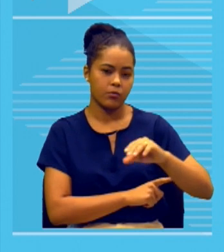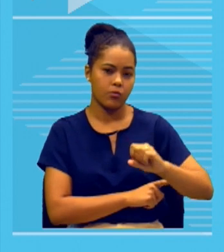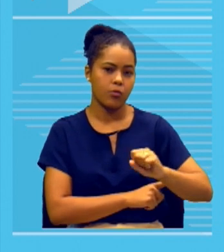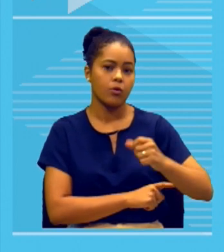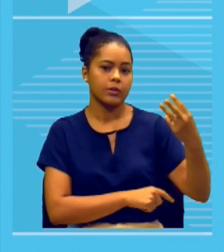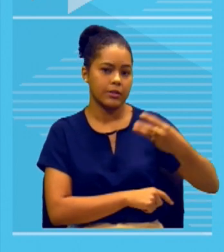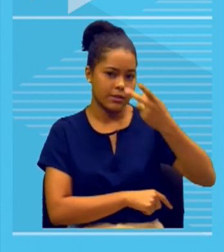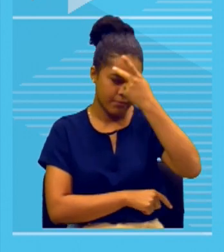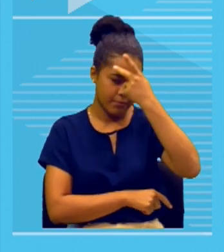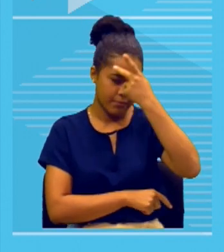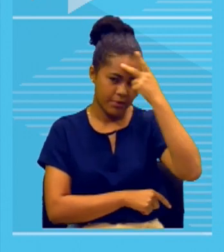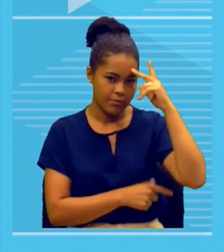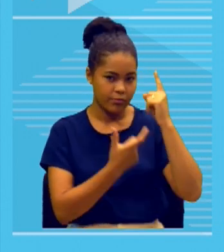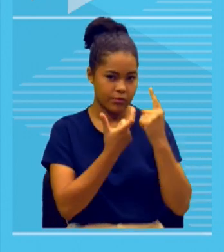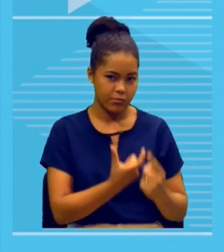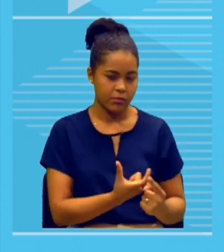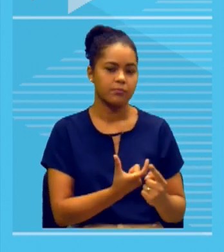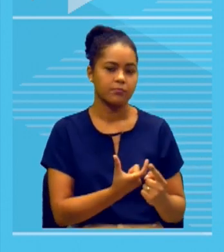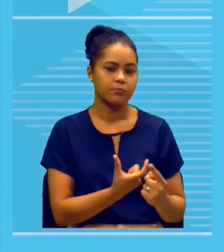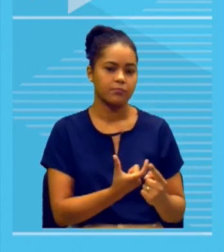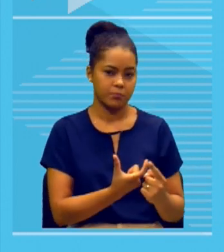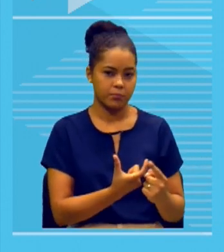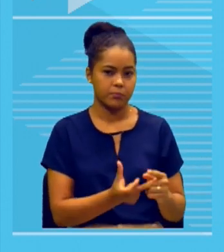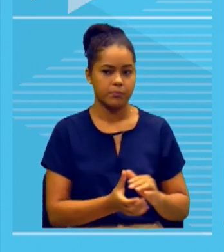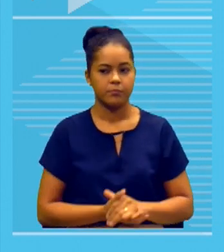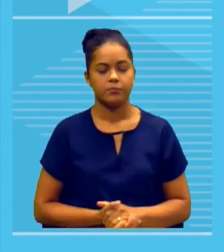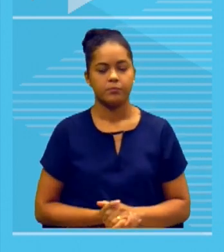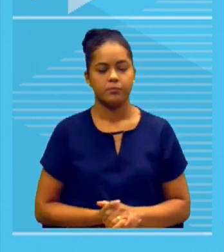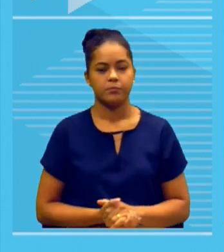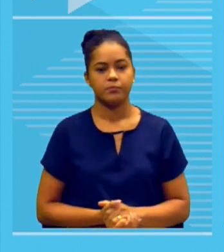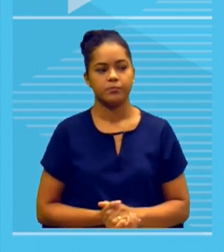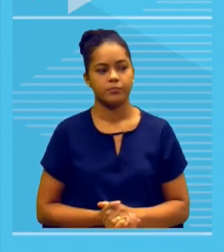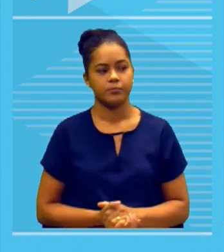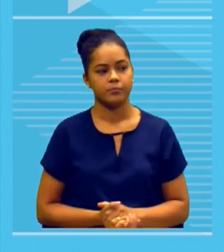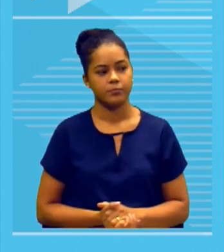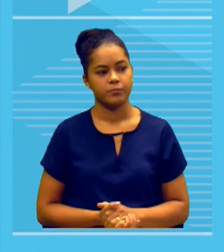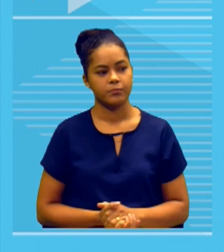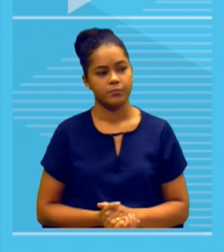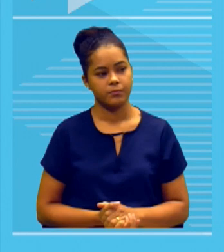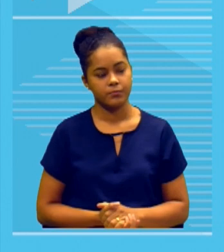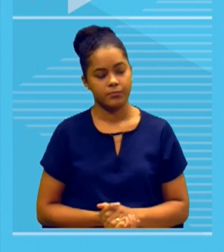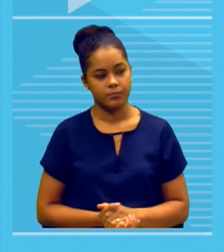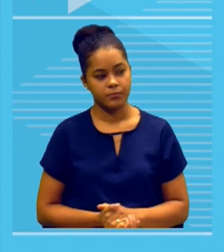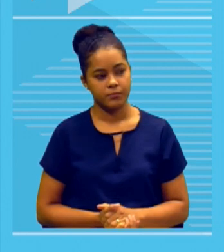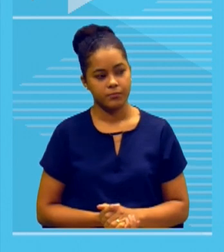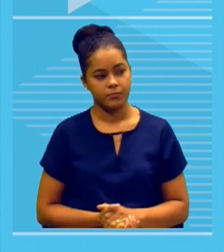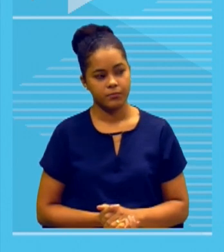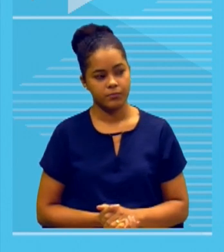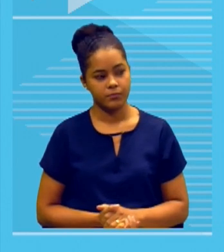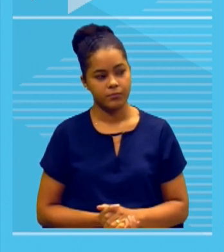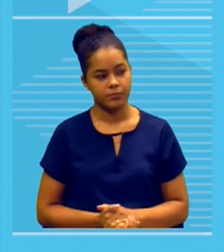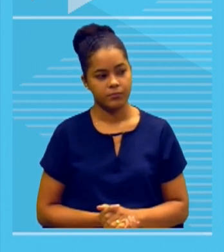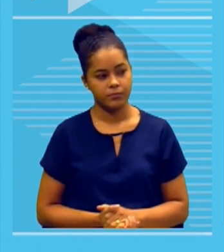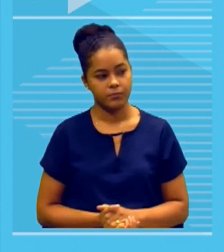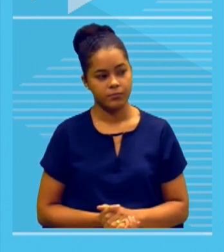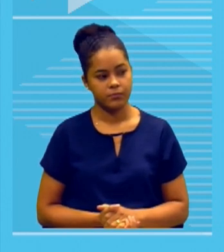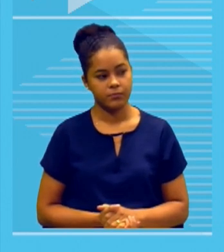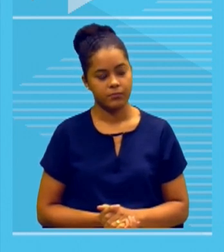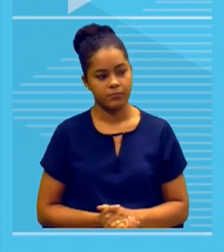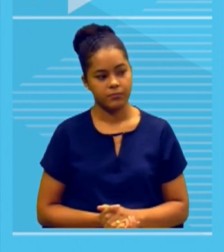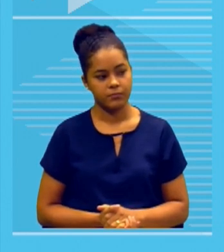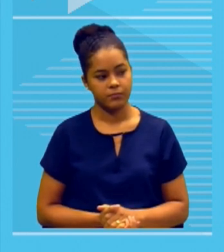lembra se se preocupar demais não dormirá espero que